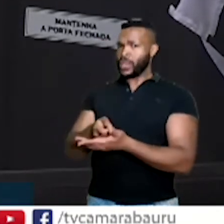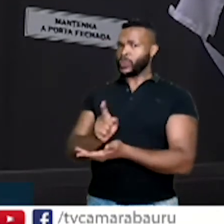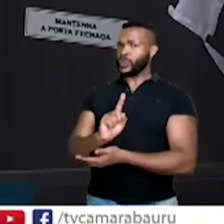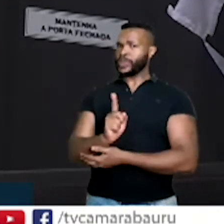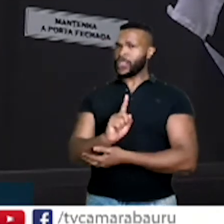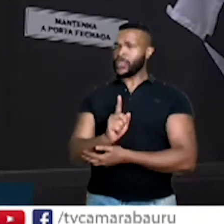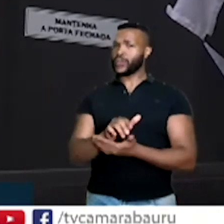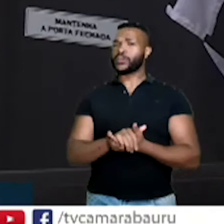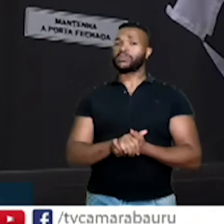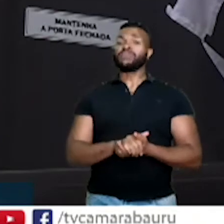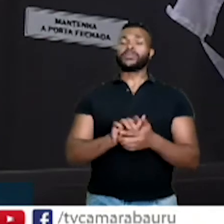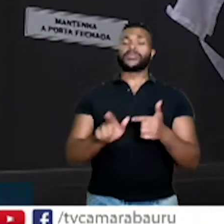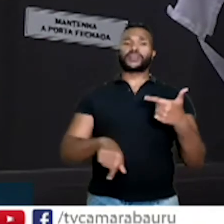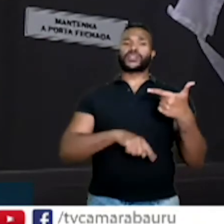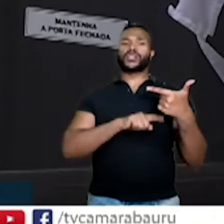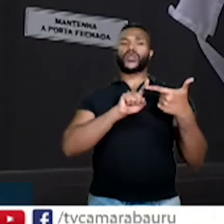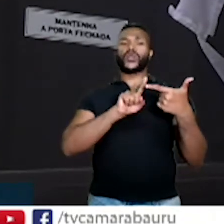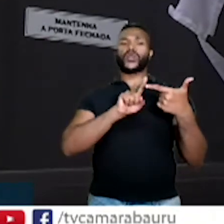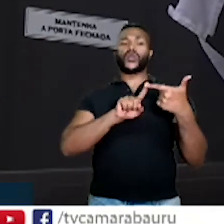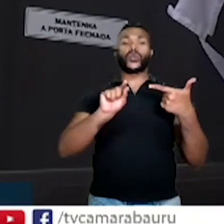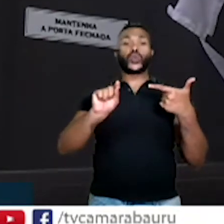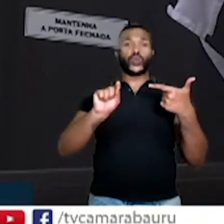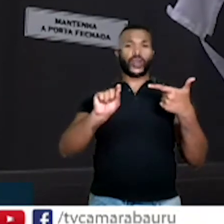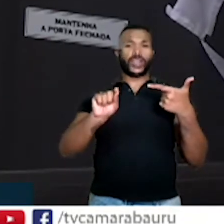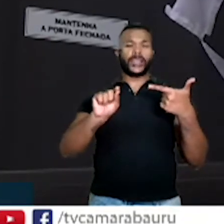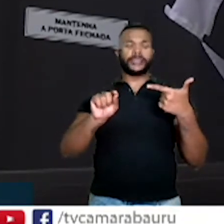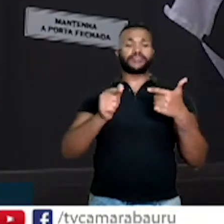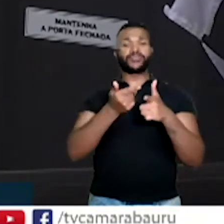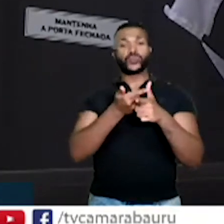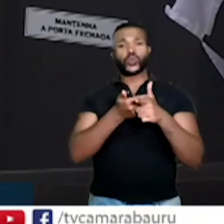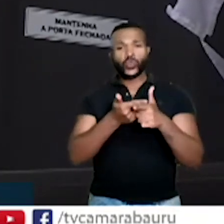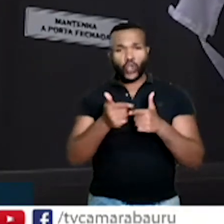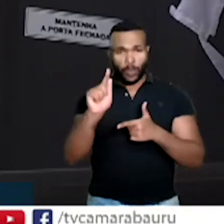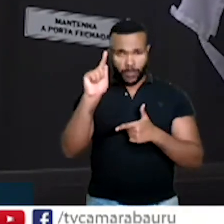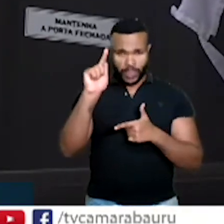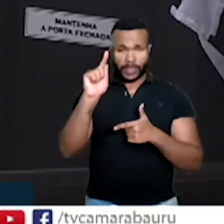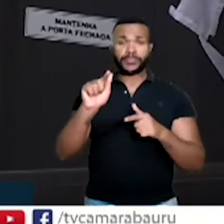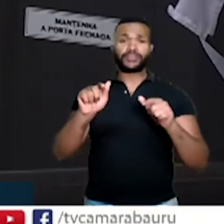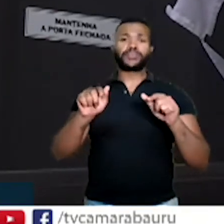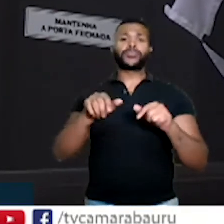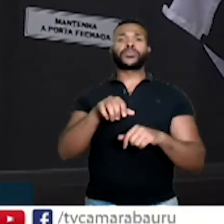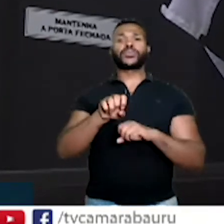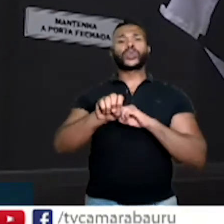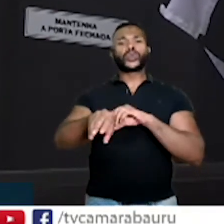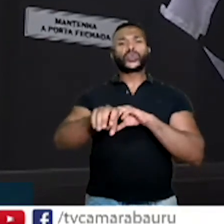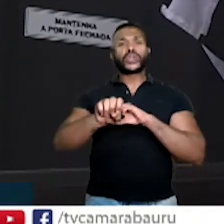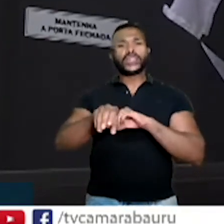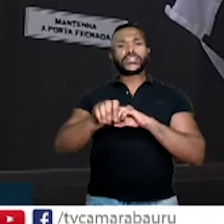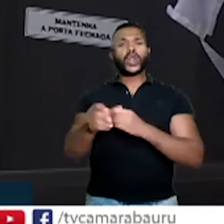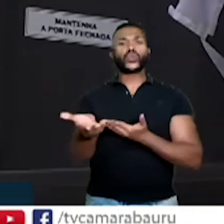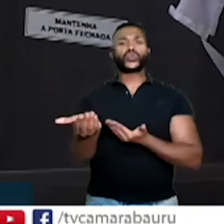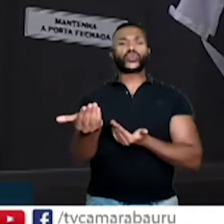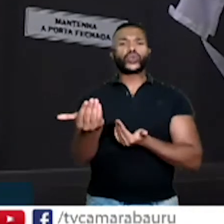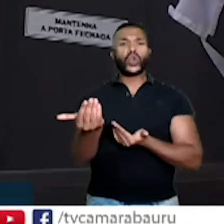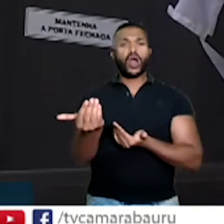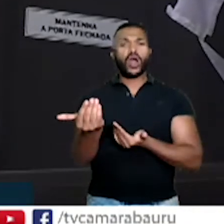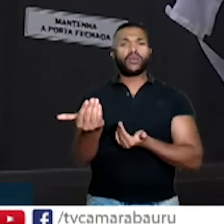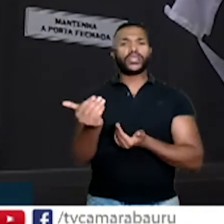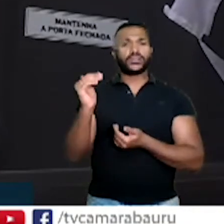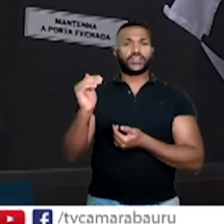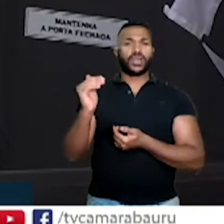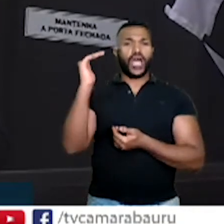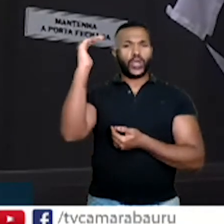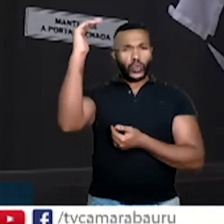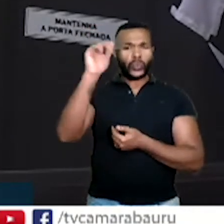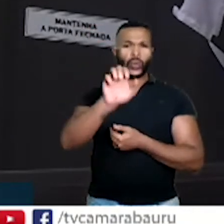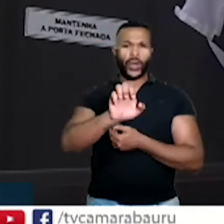Outra situação, presidente, diz respeito à educação de jovens e adultos, que hoje foi noticiada no Jornal da